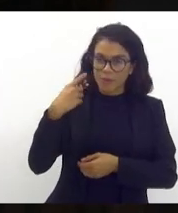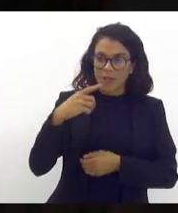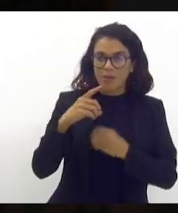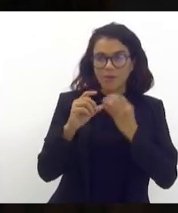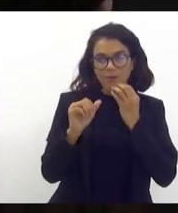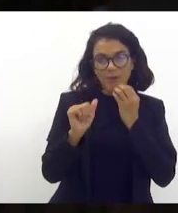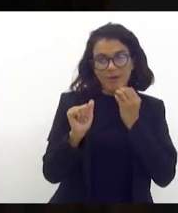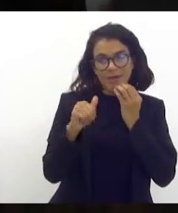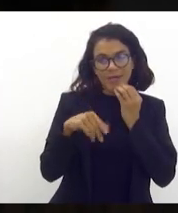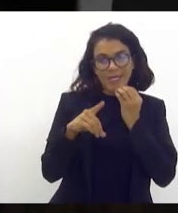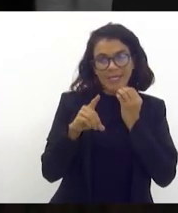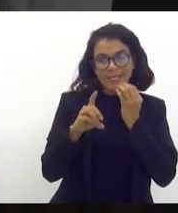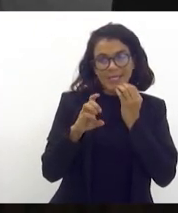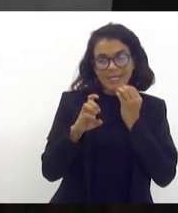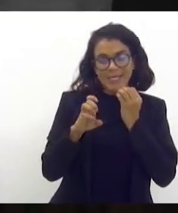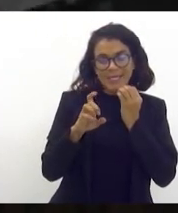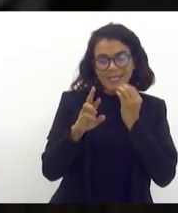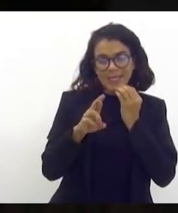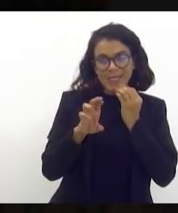Ceciliano.